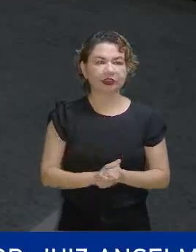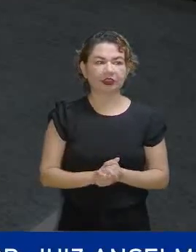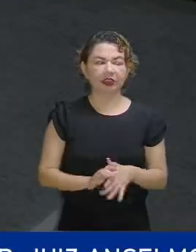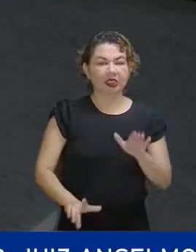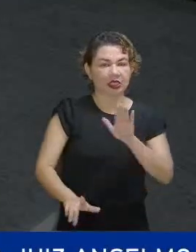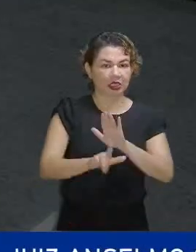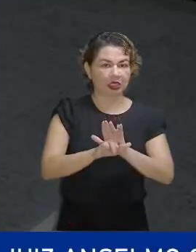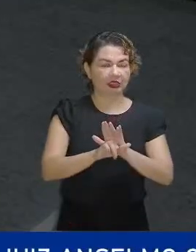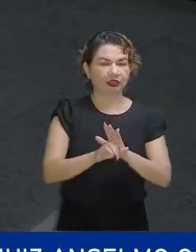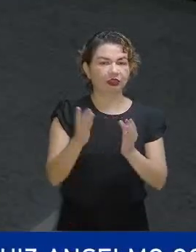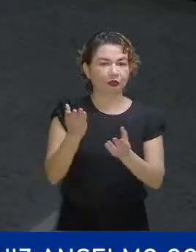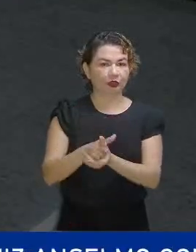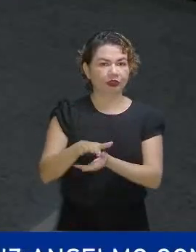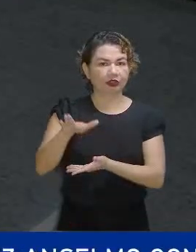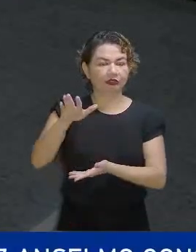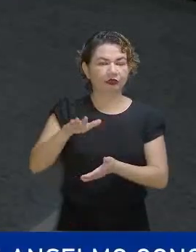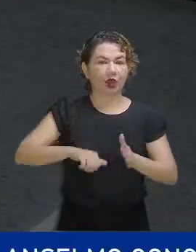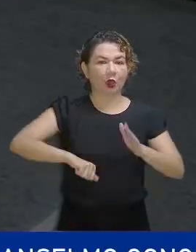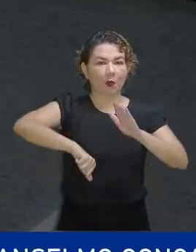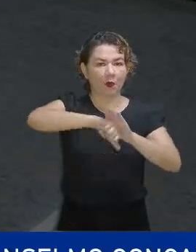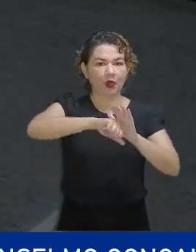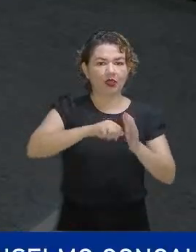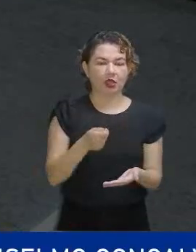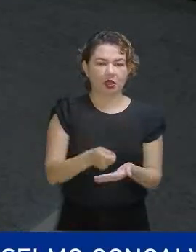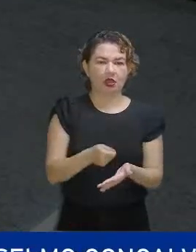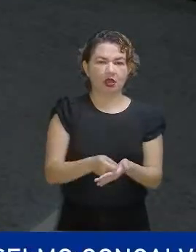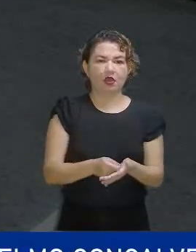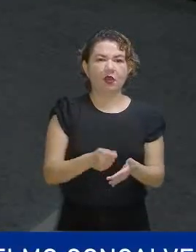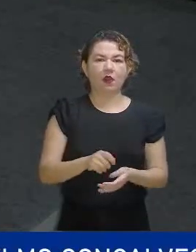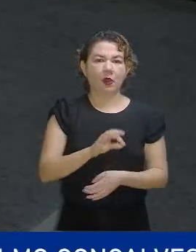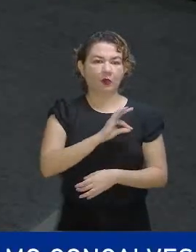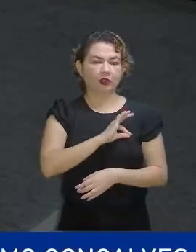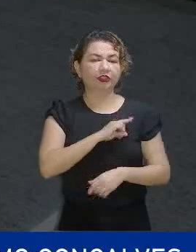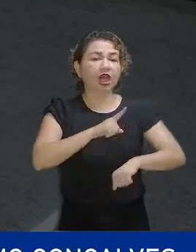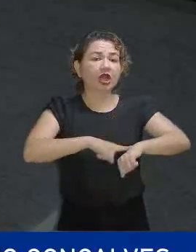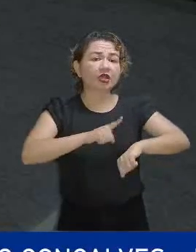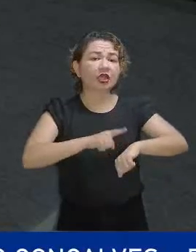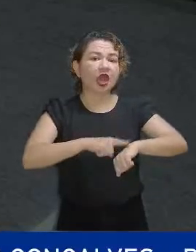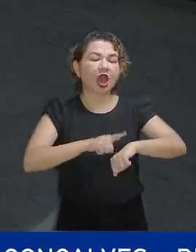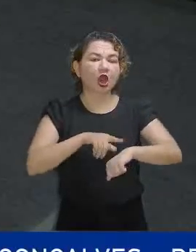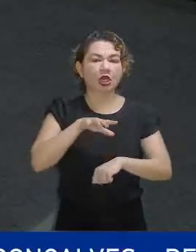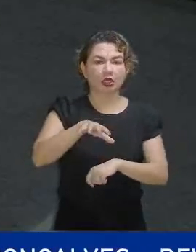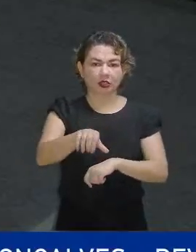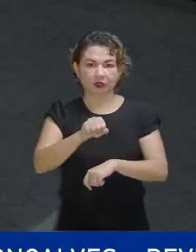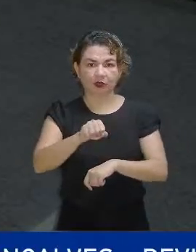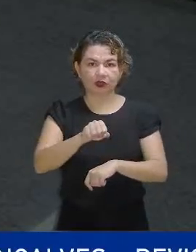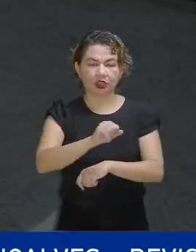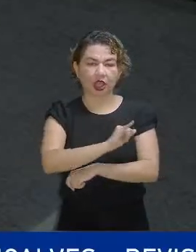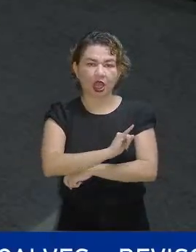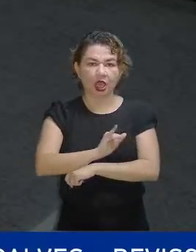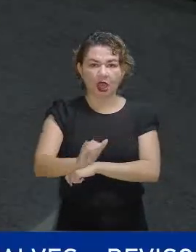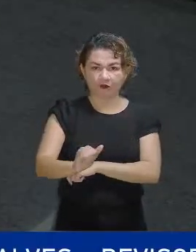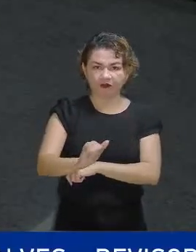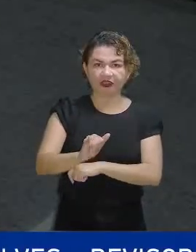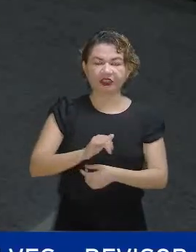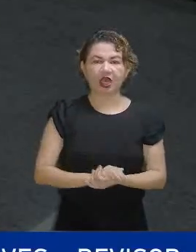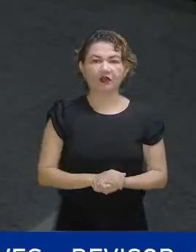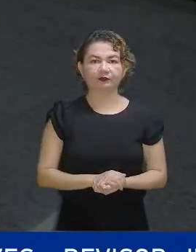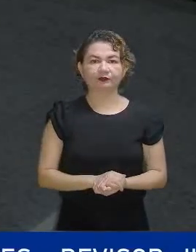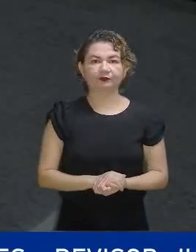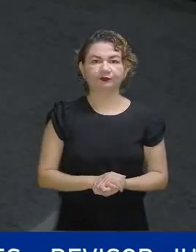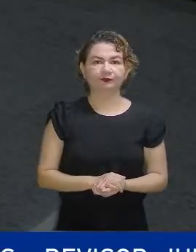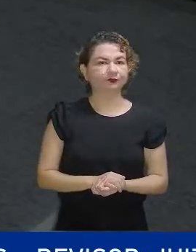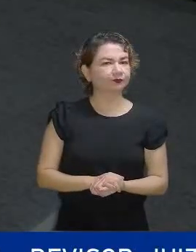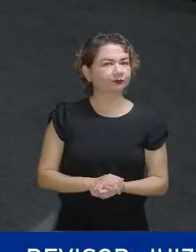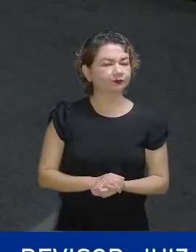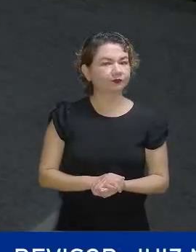legislação processual penal não exige dos policiais, no momento da abordagem, a ciência ao abordado quanto ao direito de permanecer